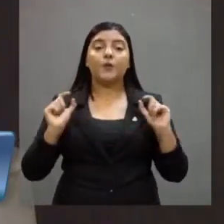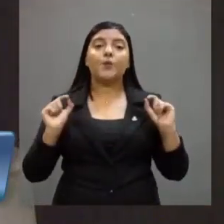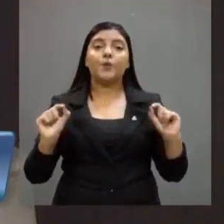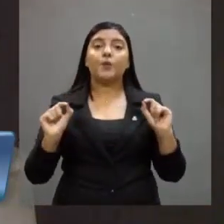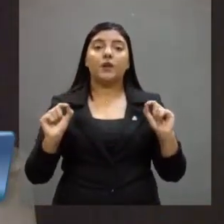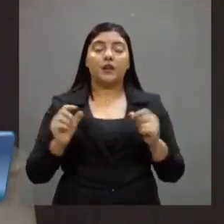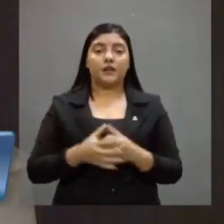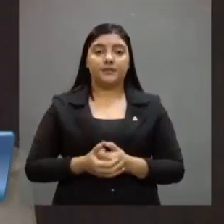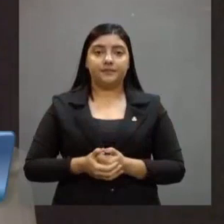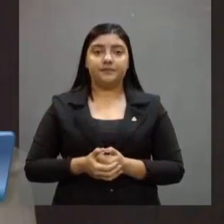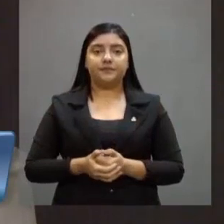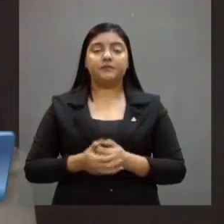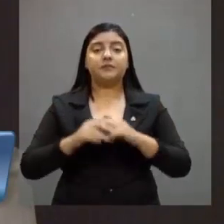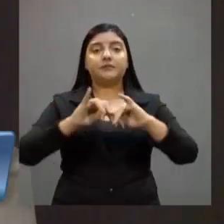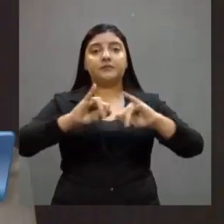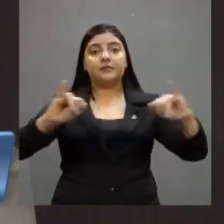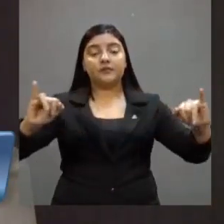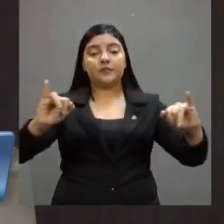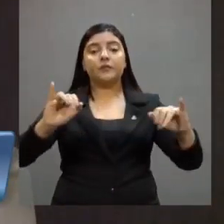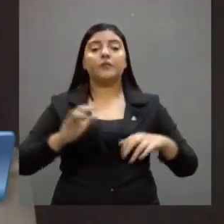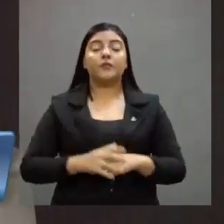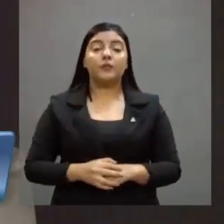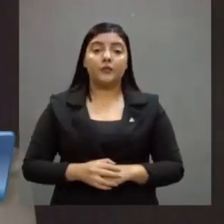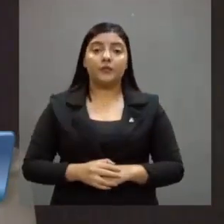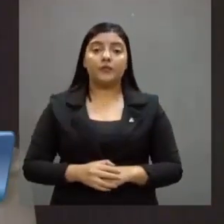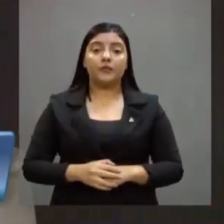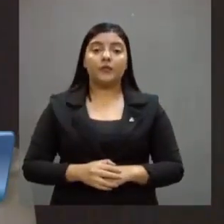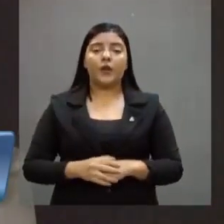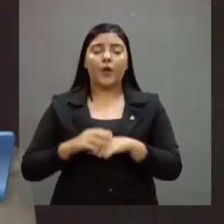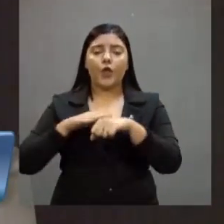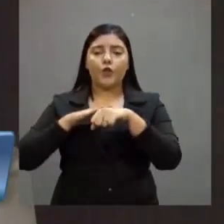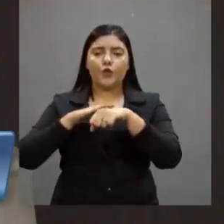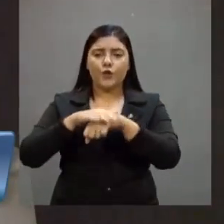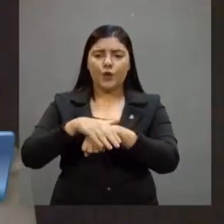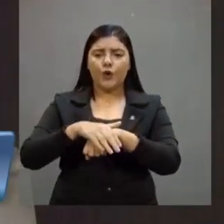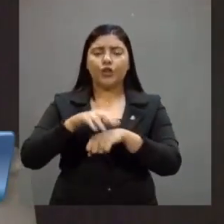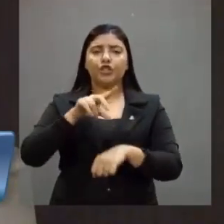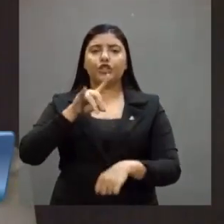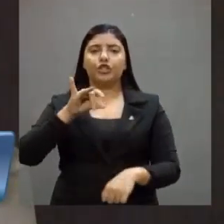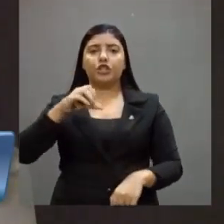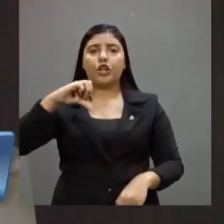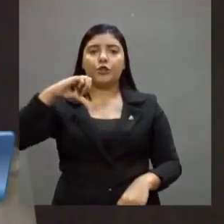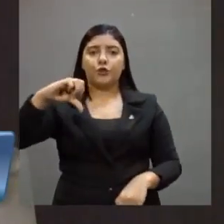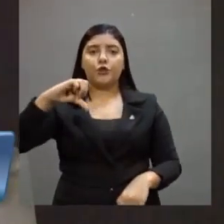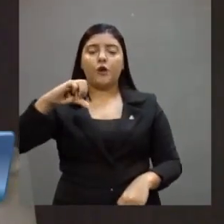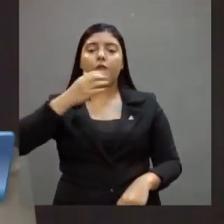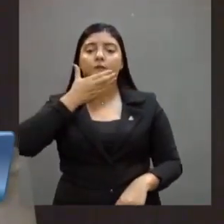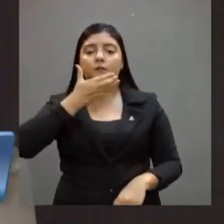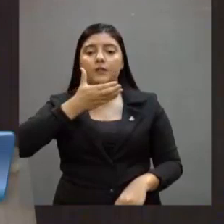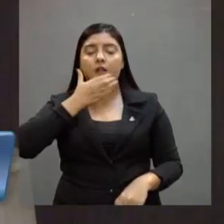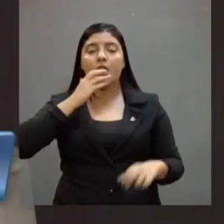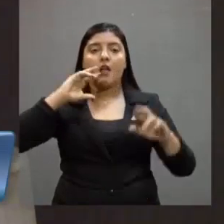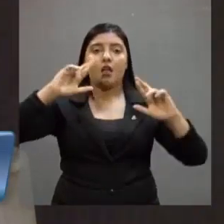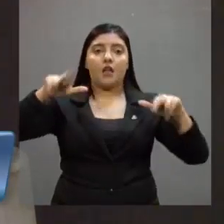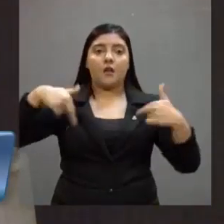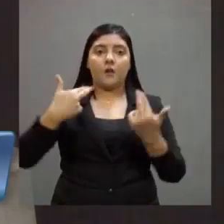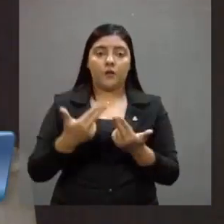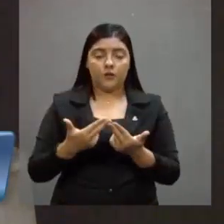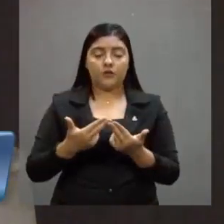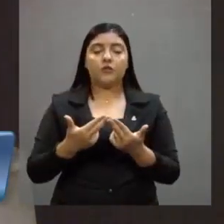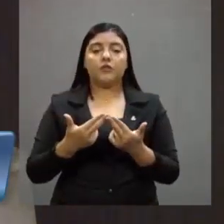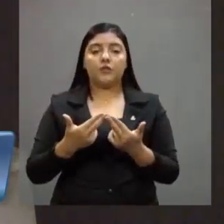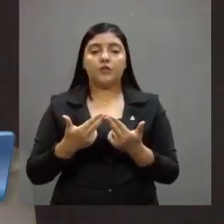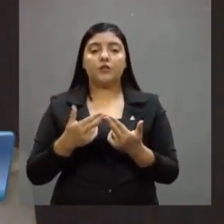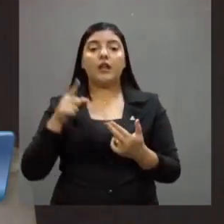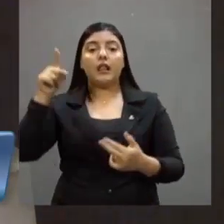foi anunciado na noite do 9 de dezembro, numa reunião